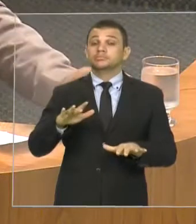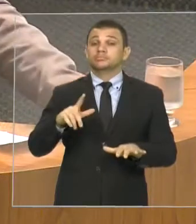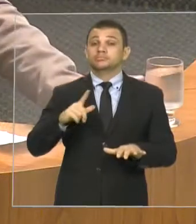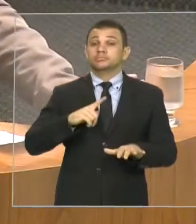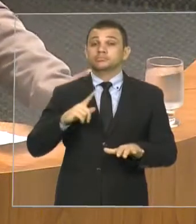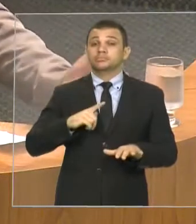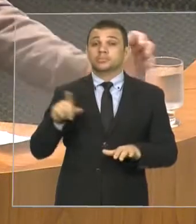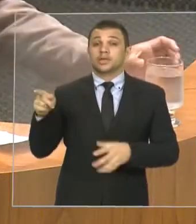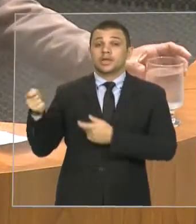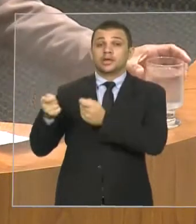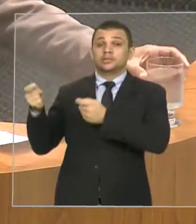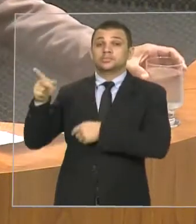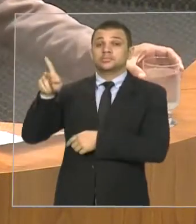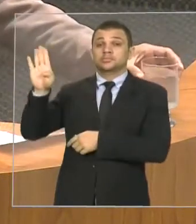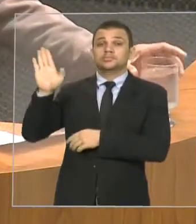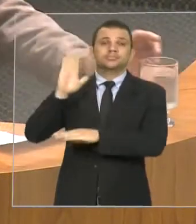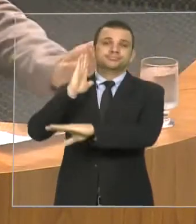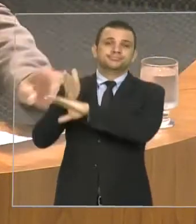administração pública.